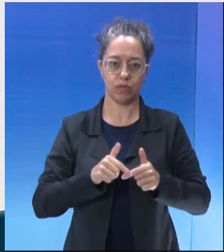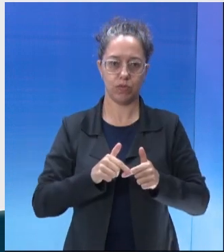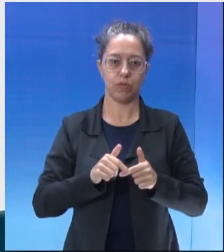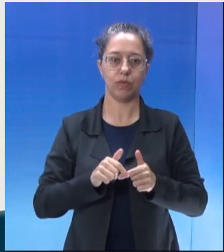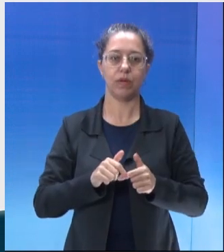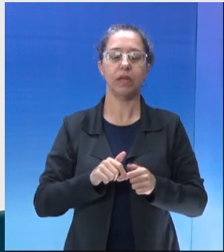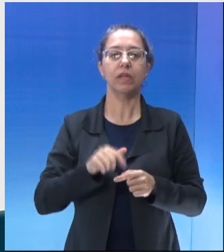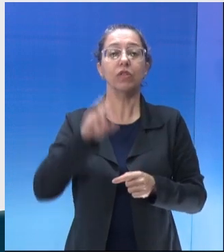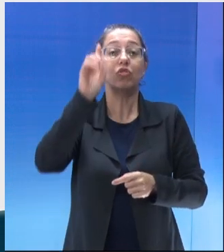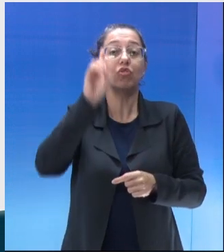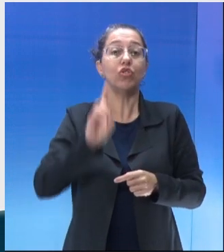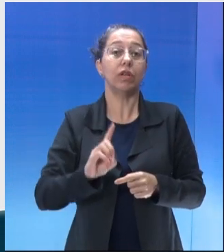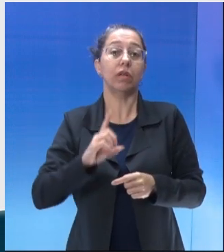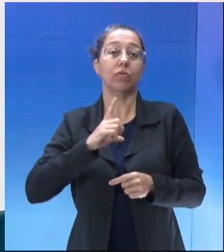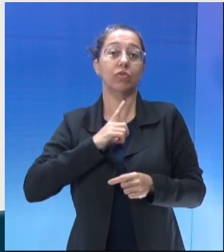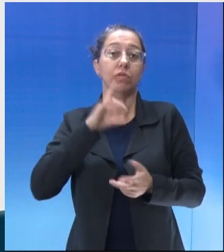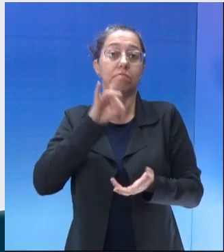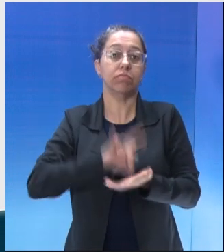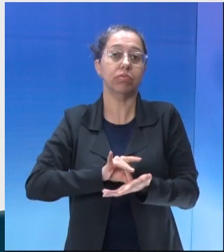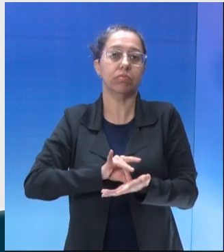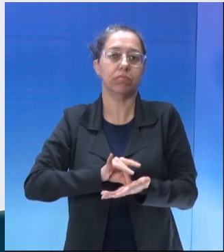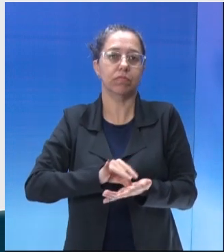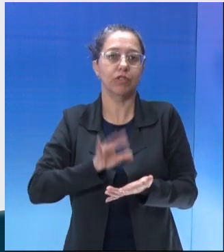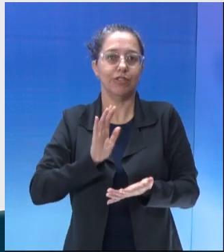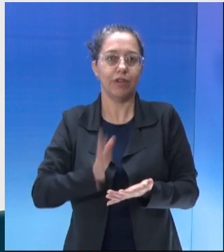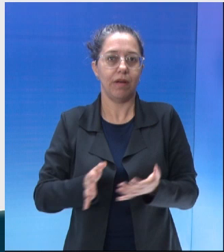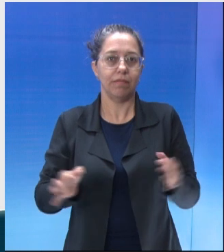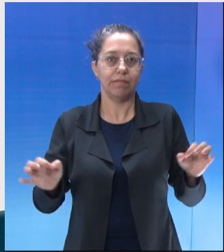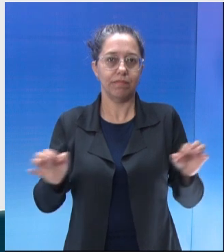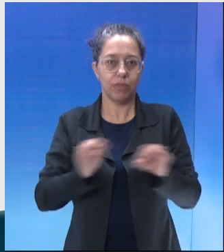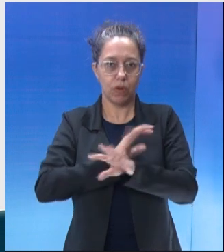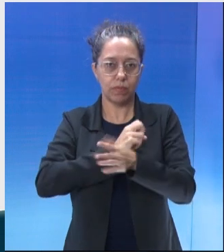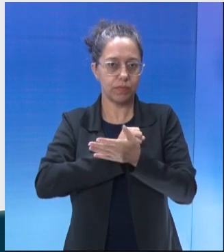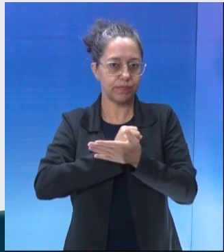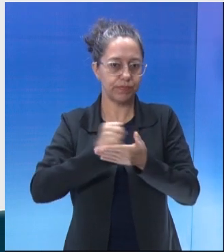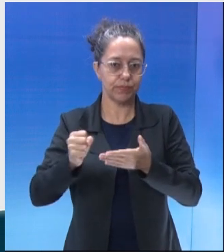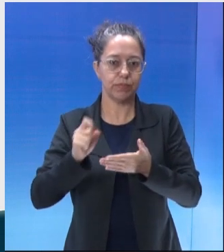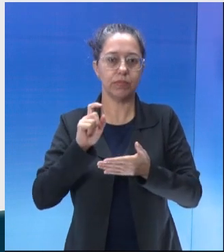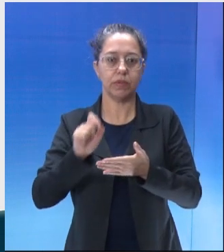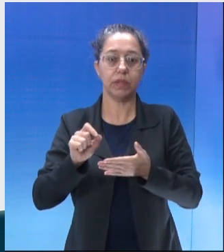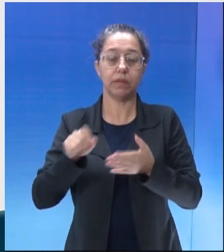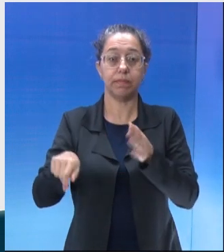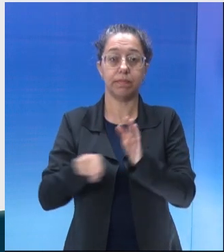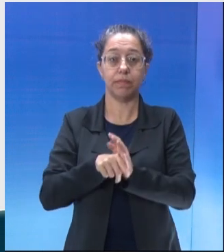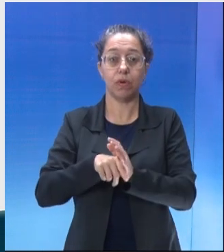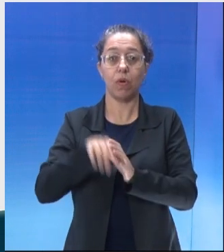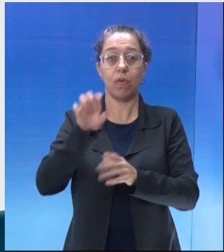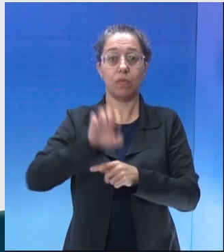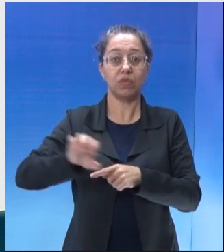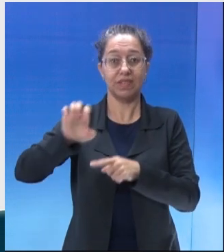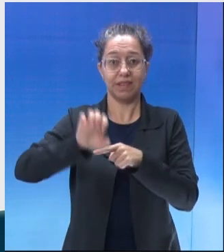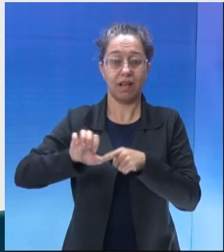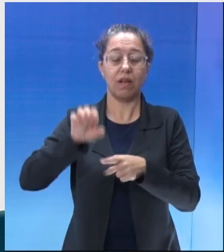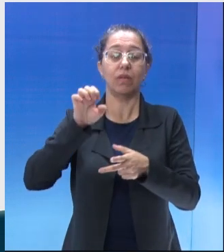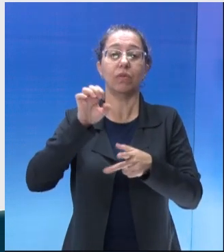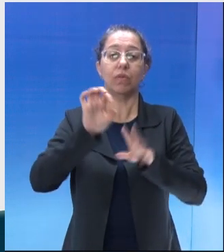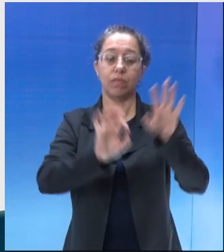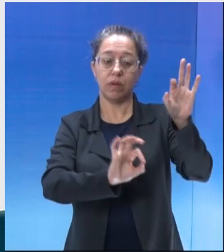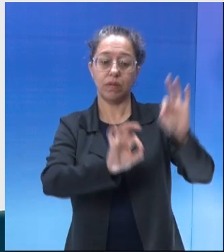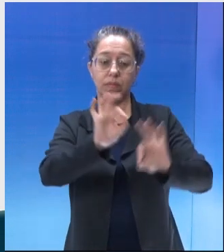as terras que tradicionalmente ocupam, competindo à União demarcá-las, proteger e